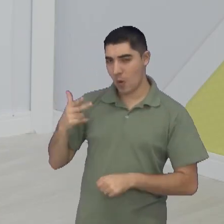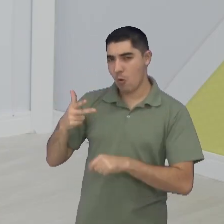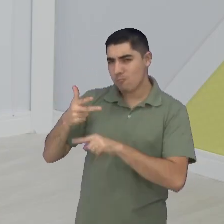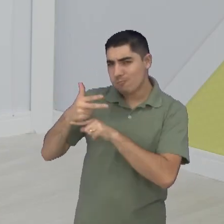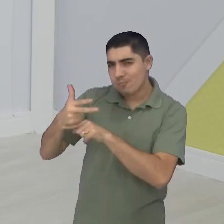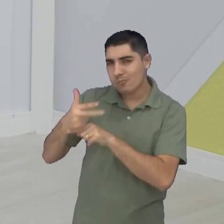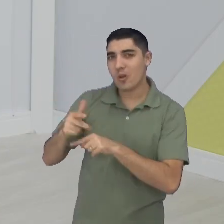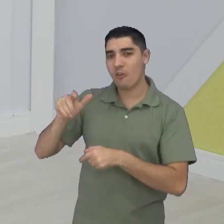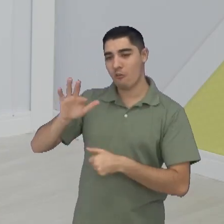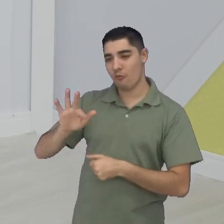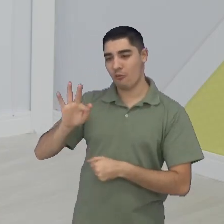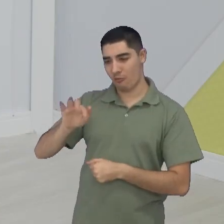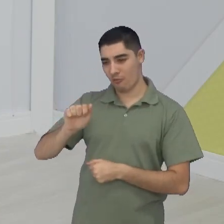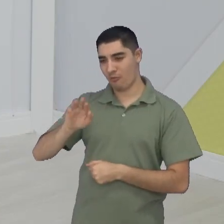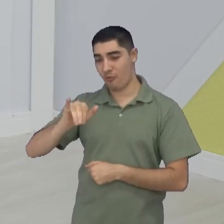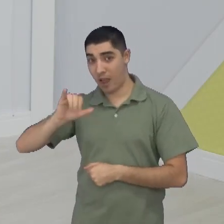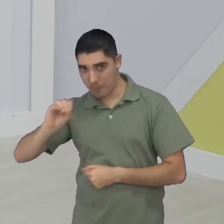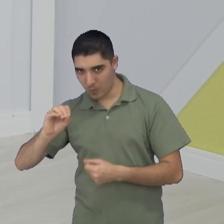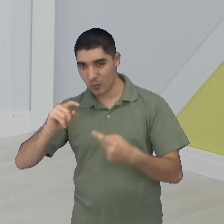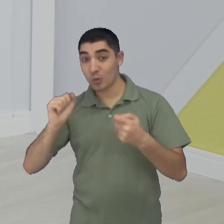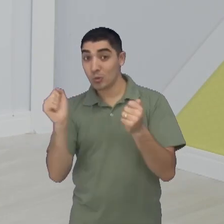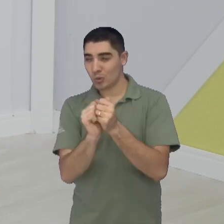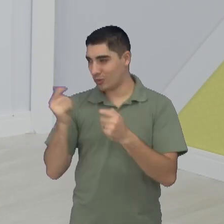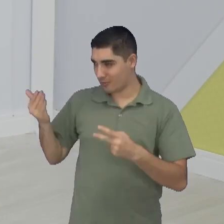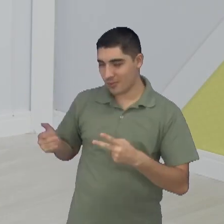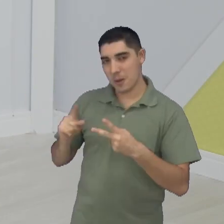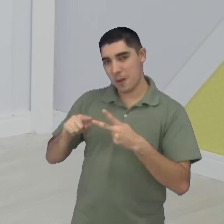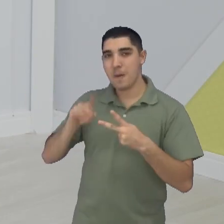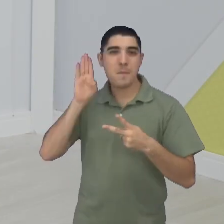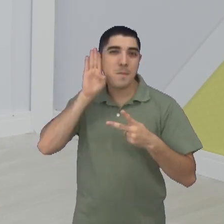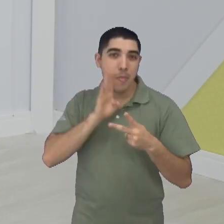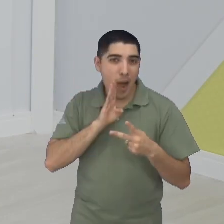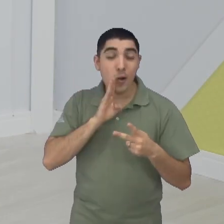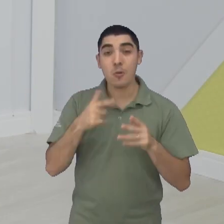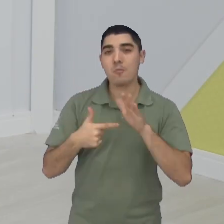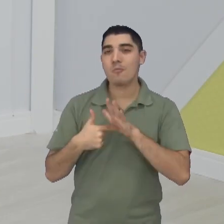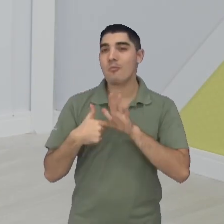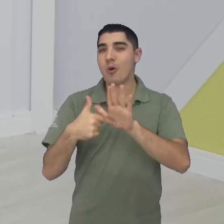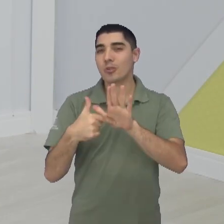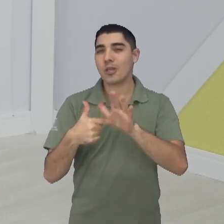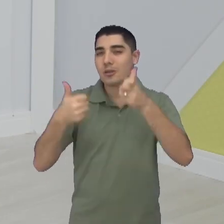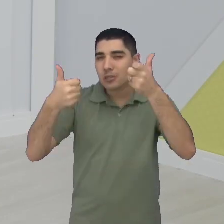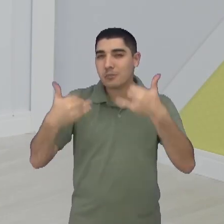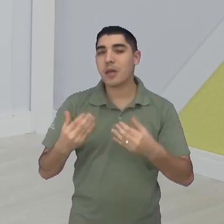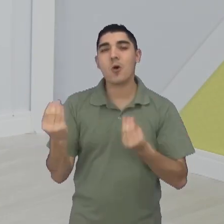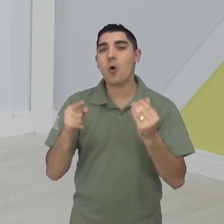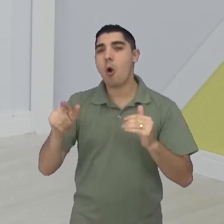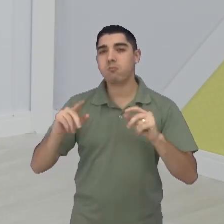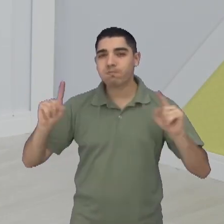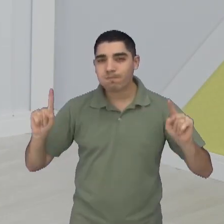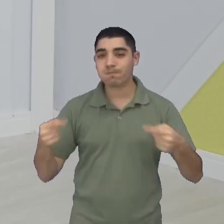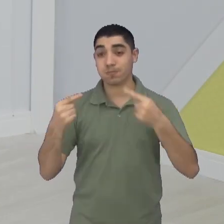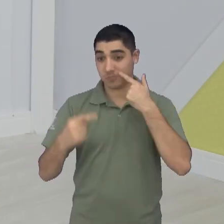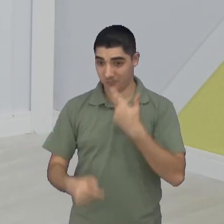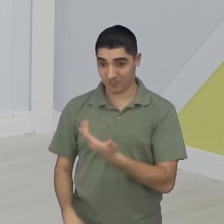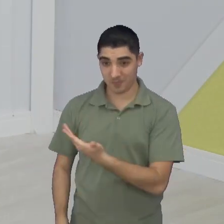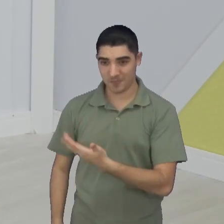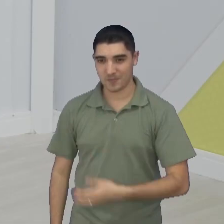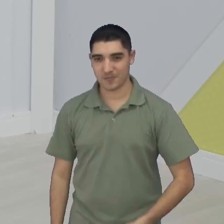o Paulo, nosso querido Paulo, conta o que de melhor aconteceu nessa partida no Lineu de Moura. Dá o play, Matheus.